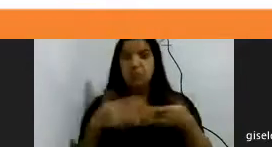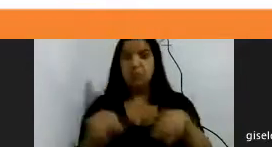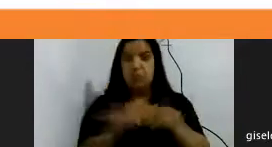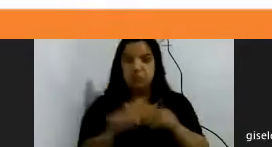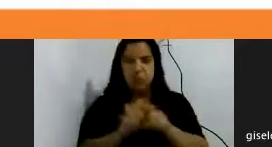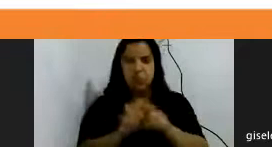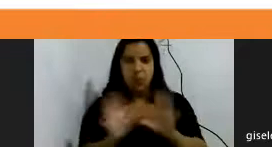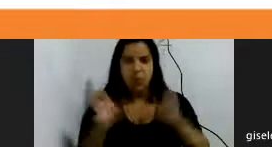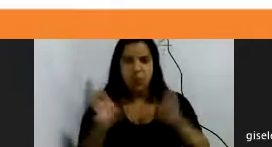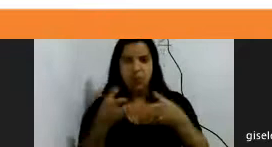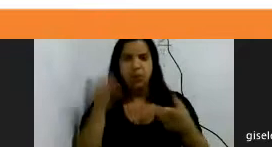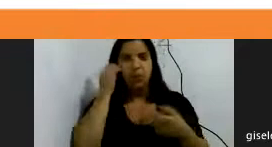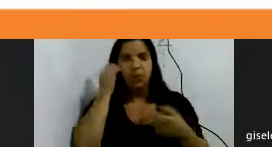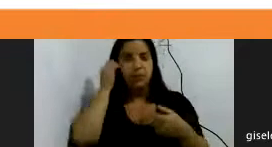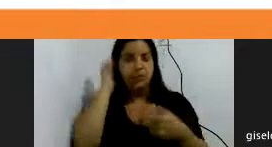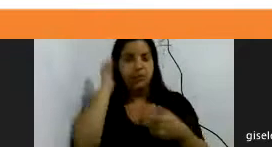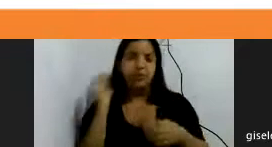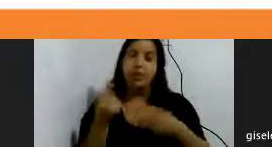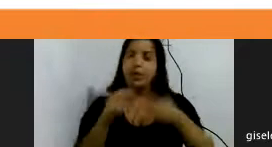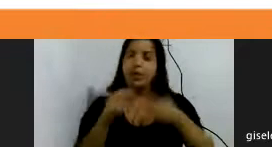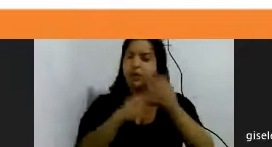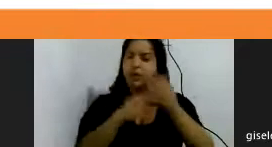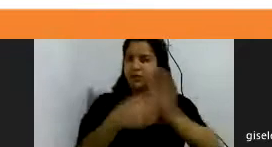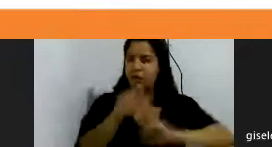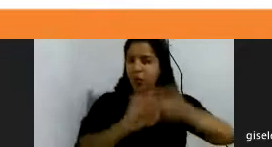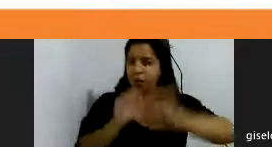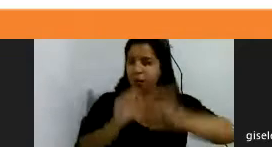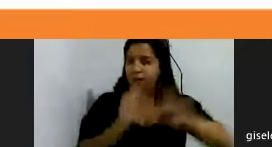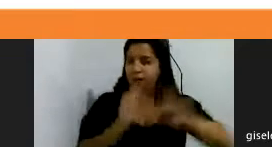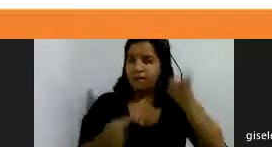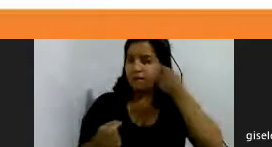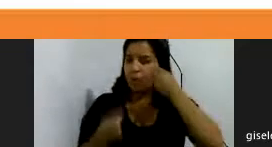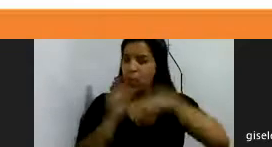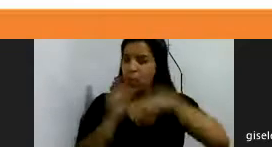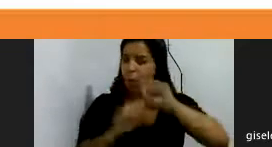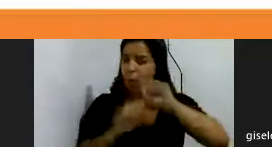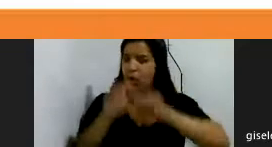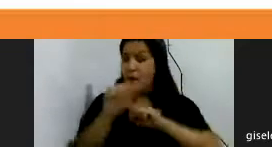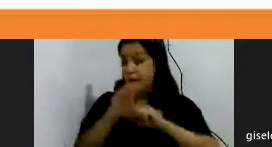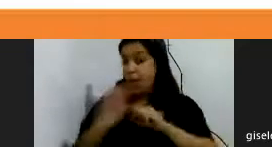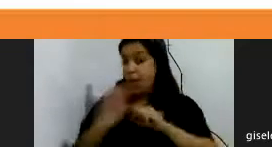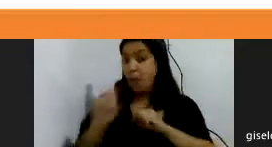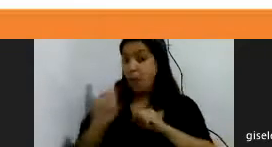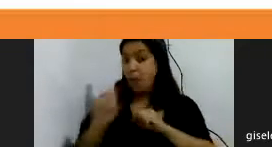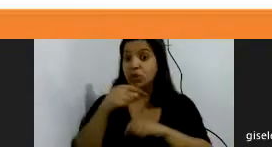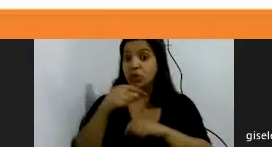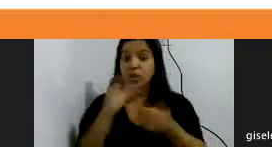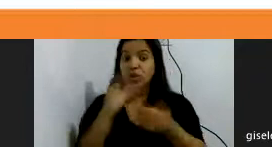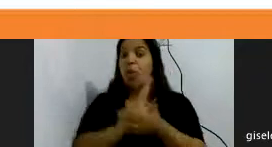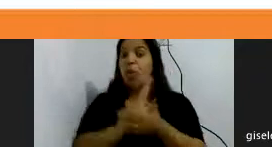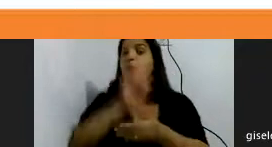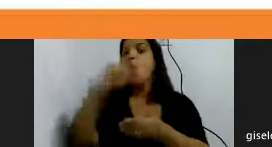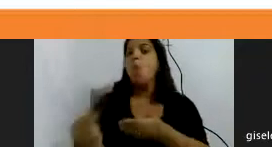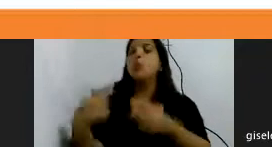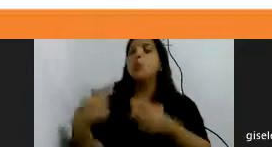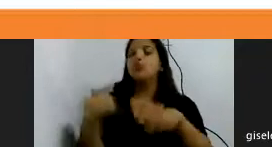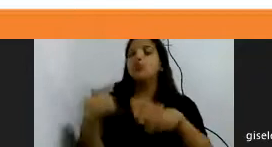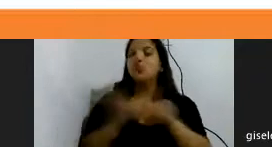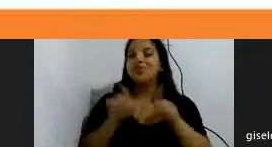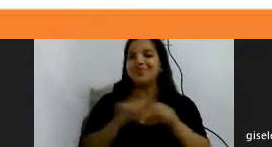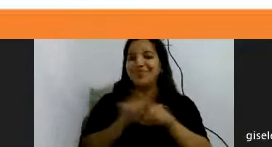compatíveis. Ou seja, ali eles viram que além do ABO, tinha algum outro sistema